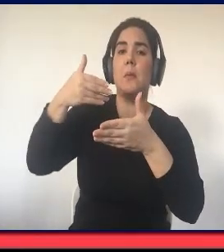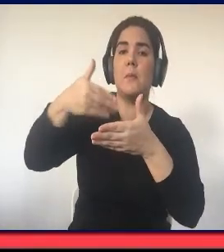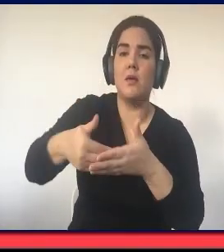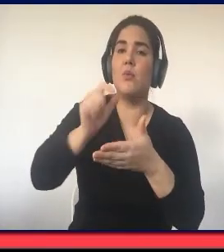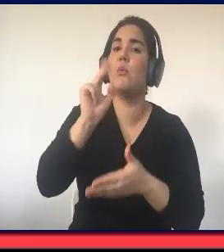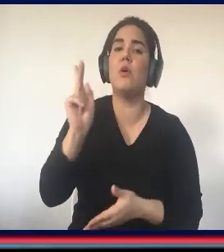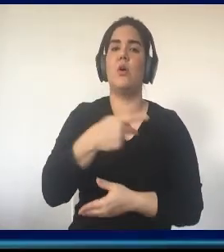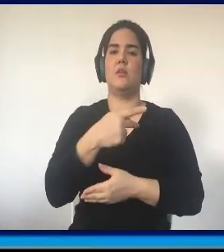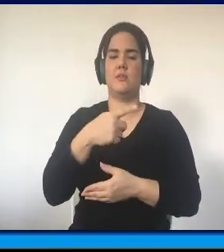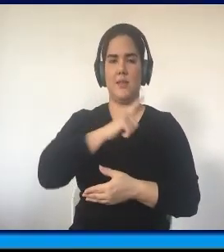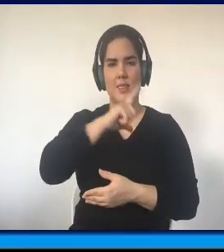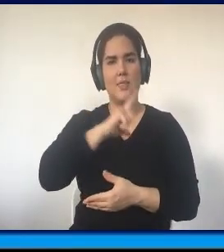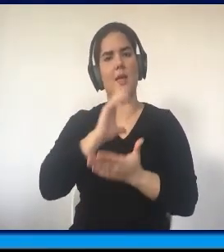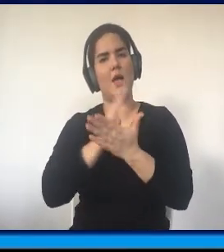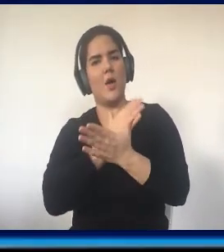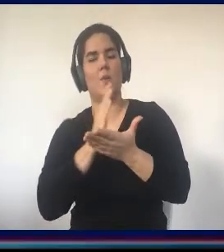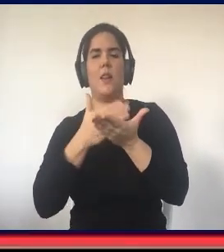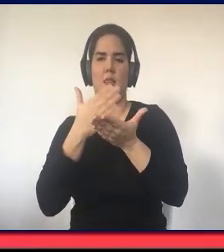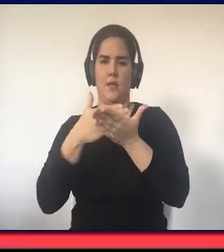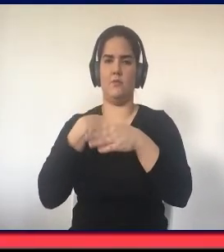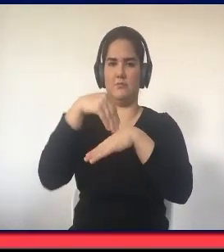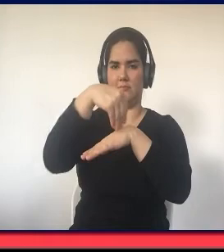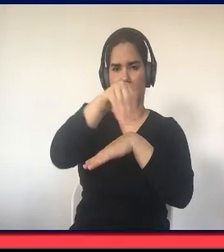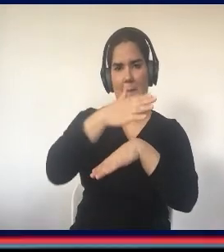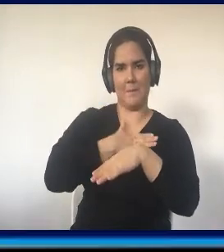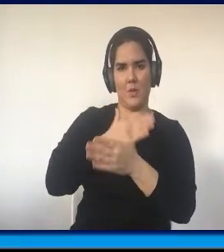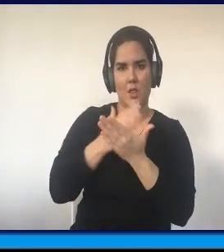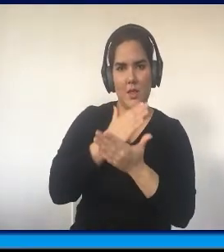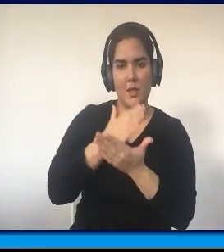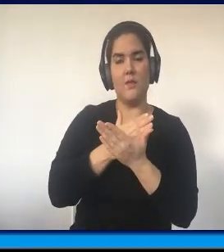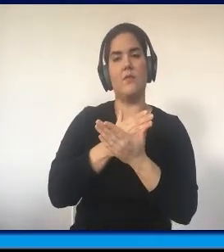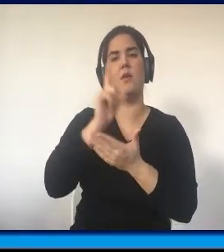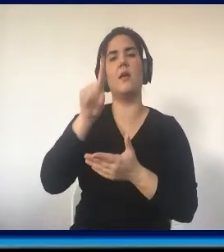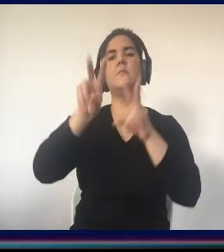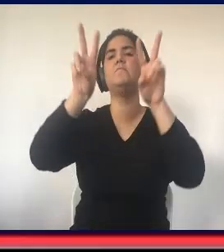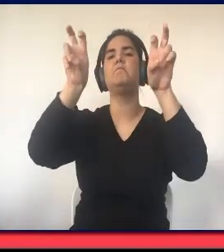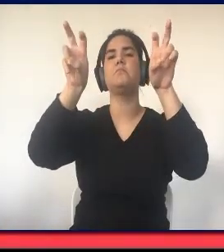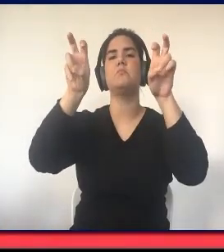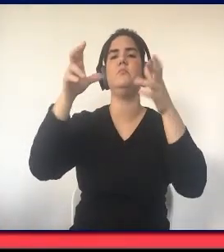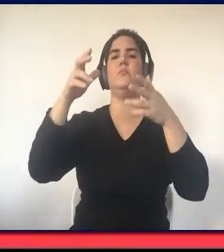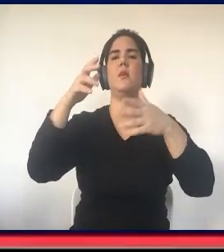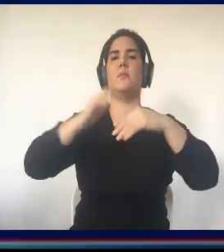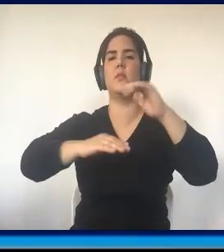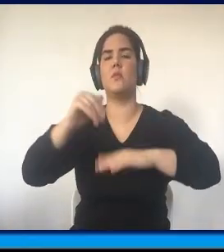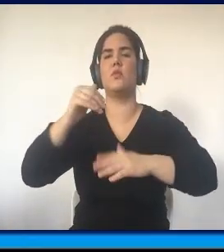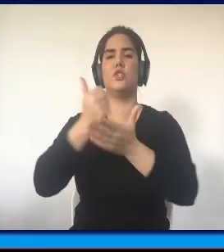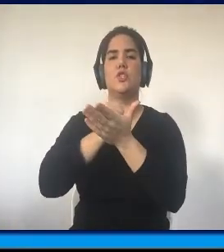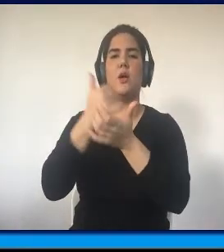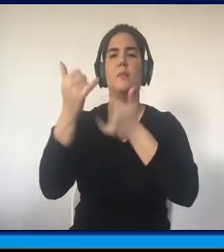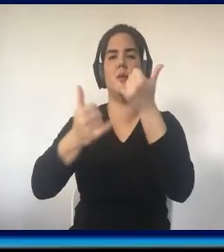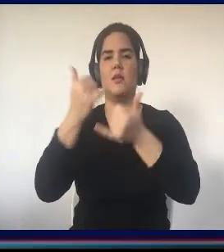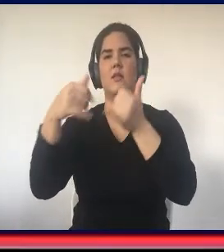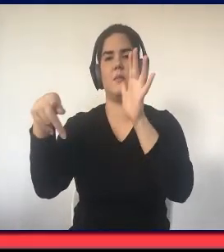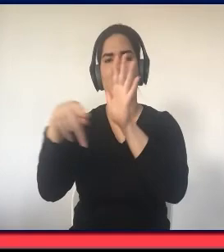livros, né? Eu vou indicar o meu livro, indico o livro meu livro é Manual de Jogos e Brincadeiras, Atividades Recreativas para Dentro e Fora da